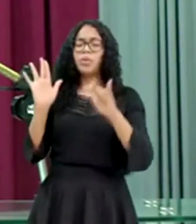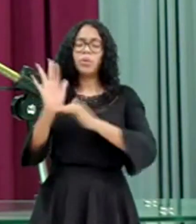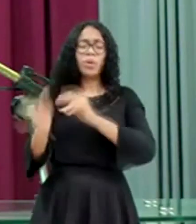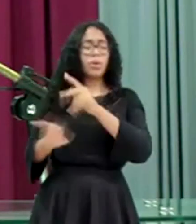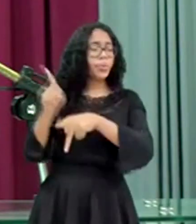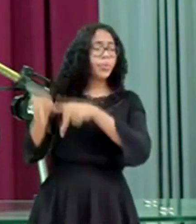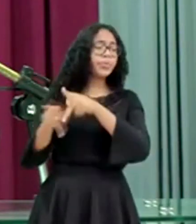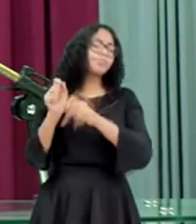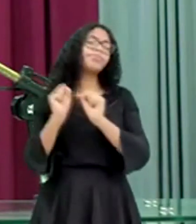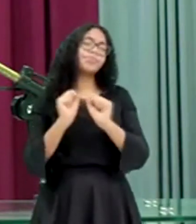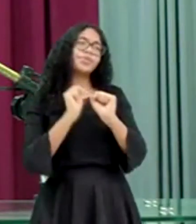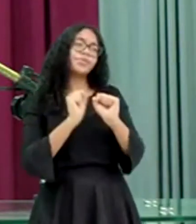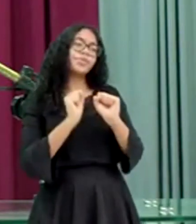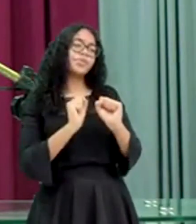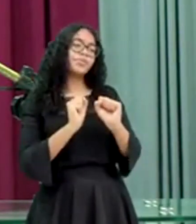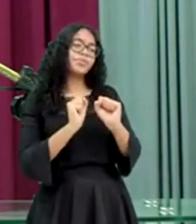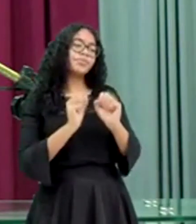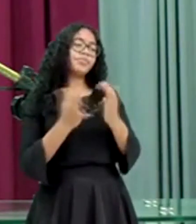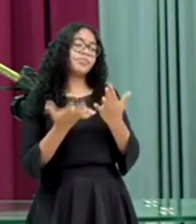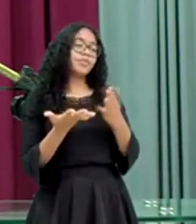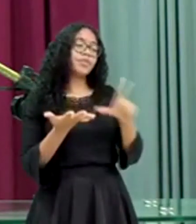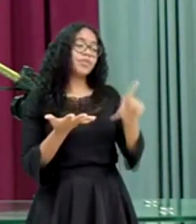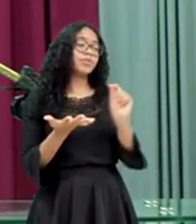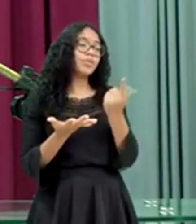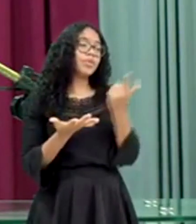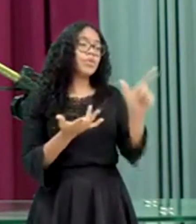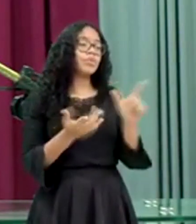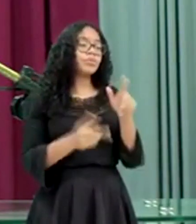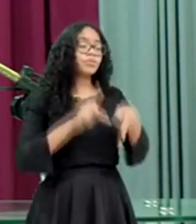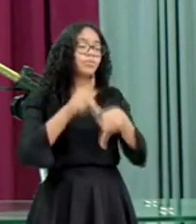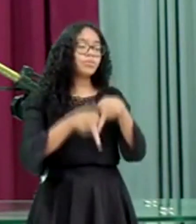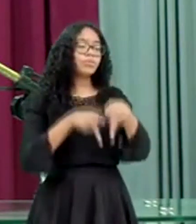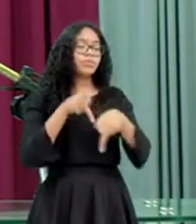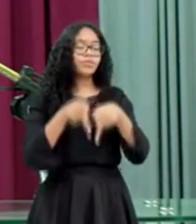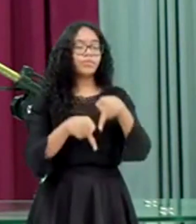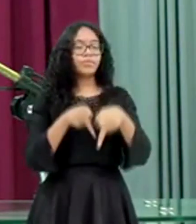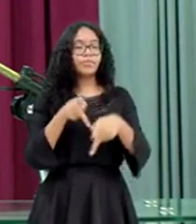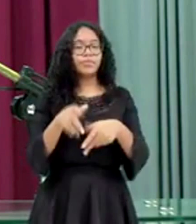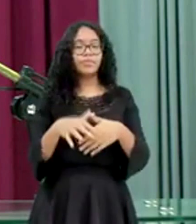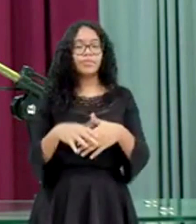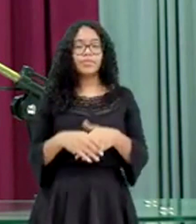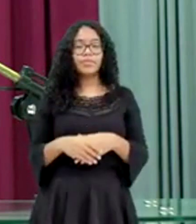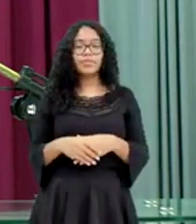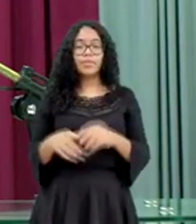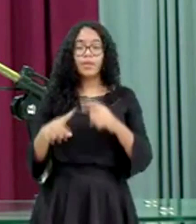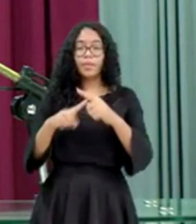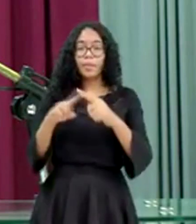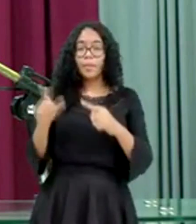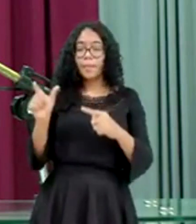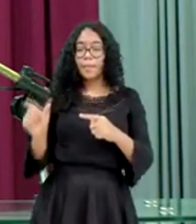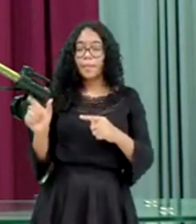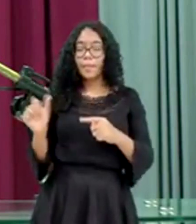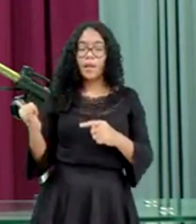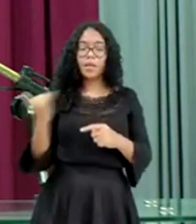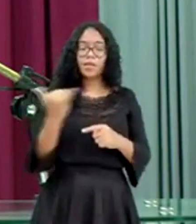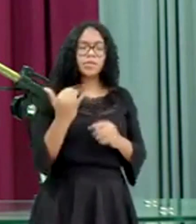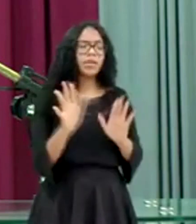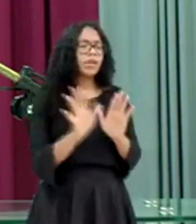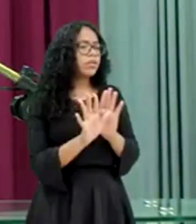tá? E aí o Senhor levanta um outro povo. Moisés diz: não, não,